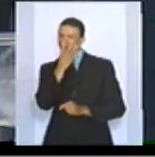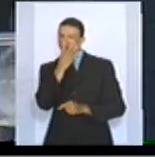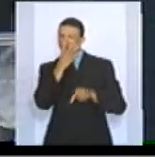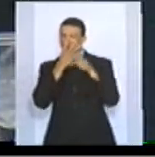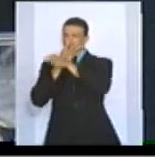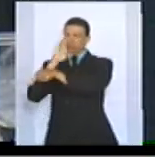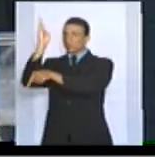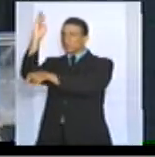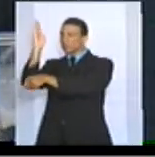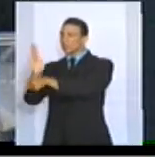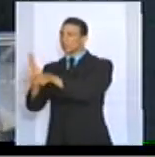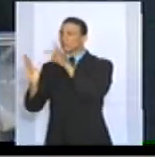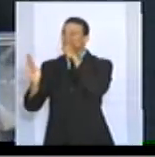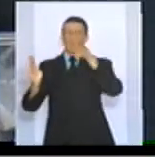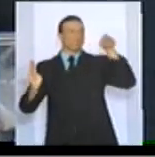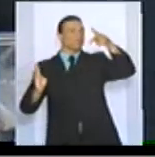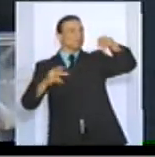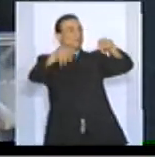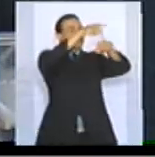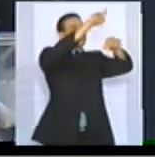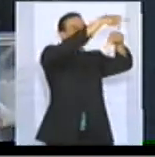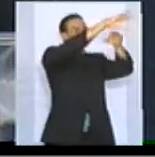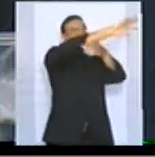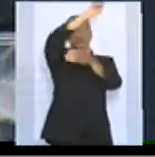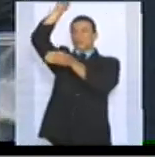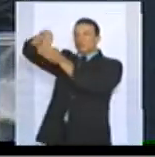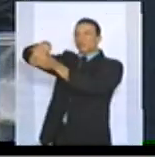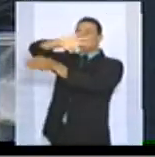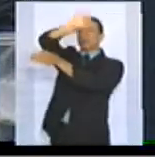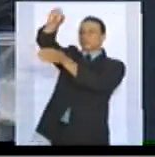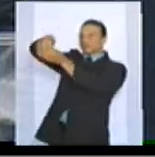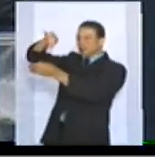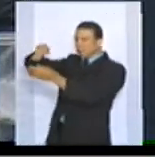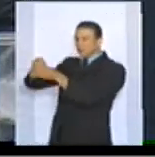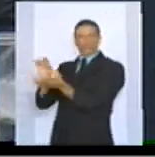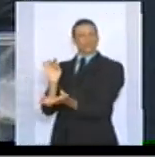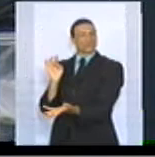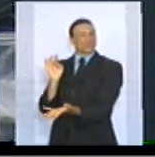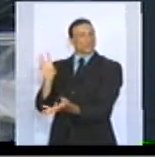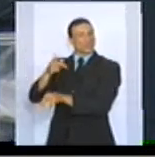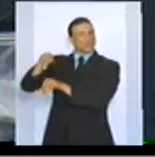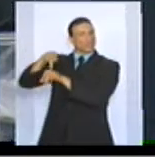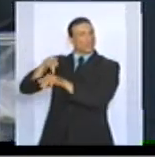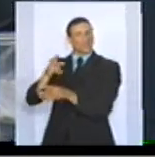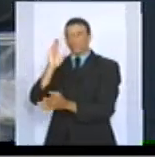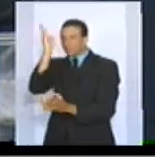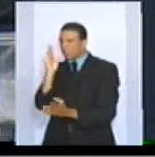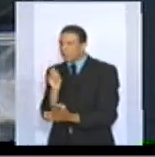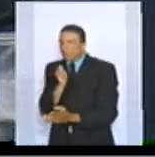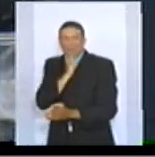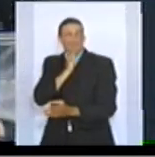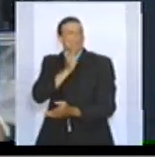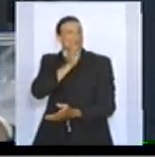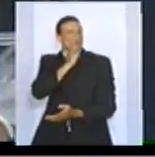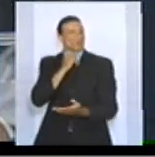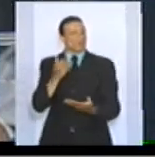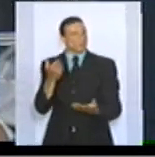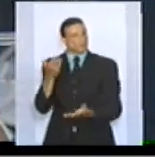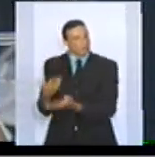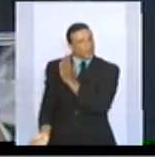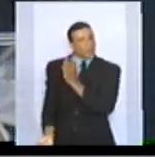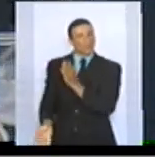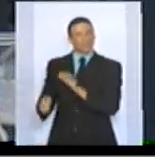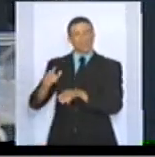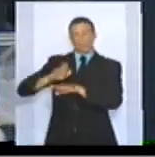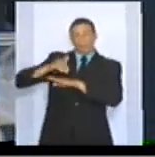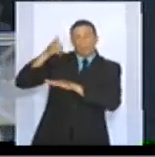um estrangeiro dentro do território brasileiro, nesta realidade anterior. Menos de 1% de todo o conteúdo veiculado nas TVs